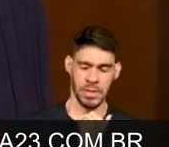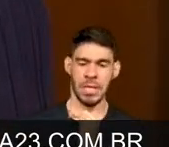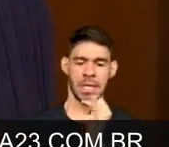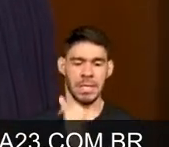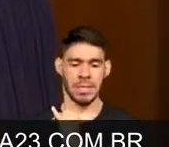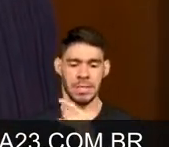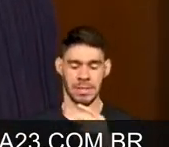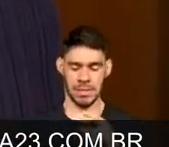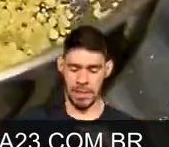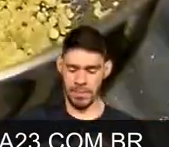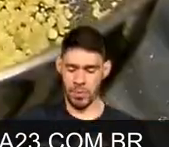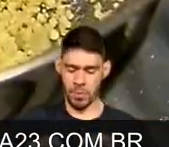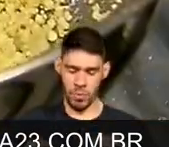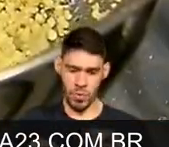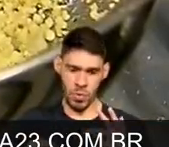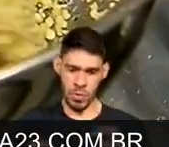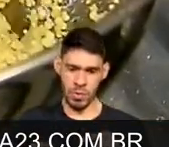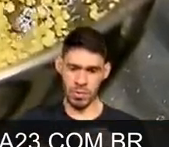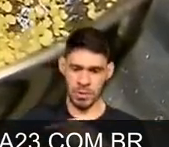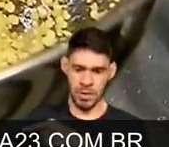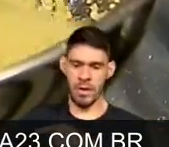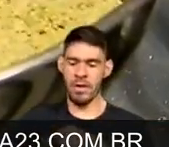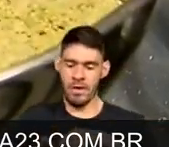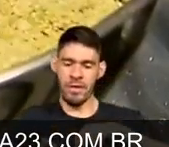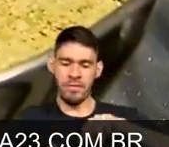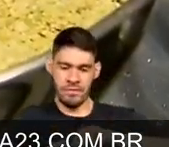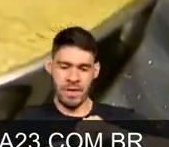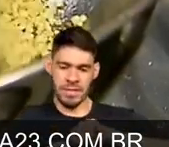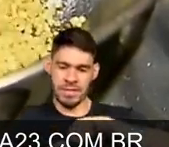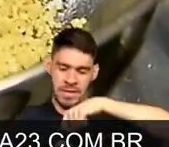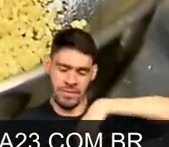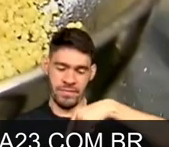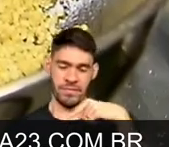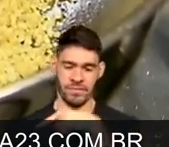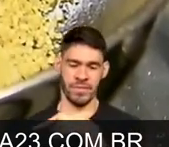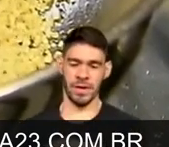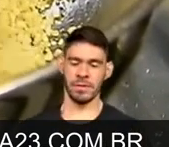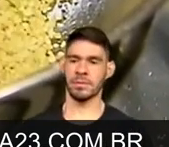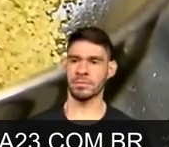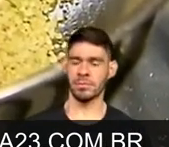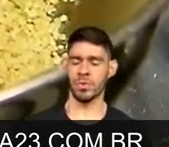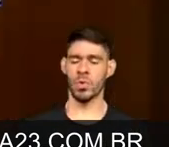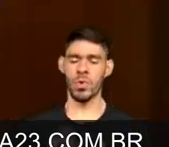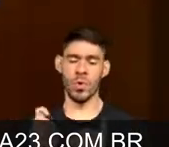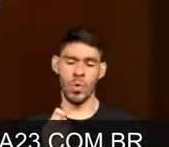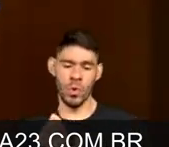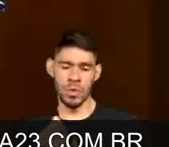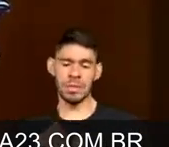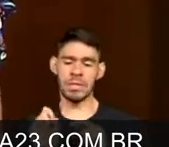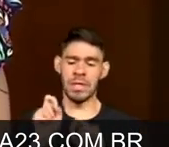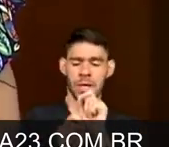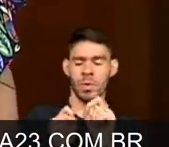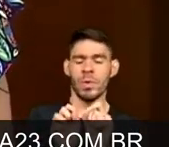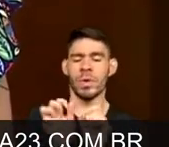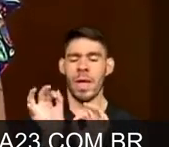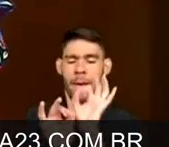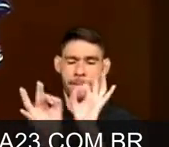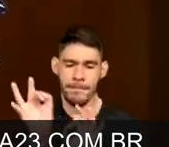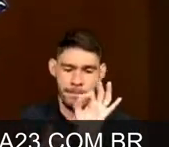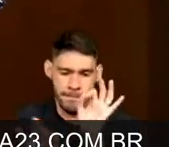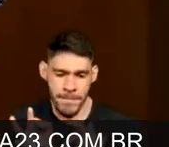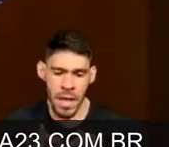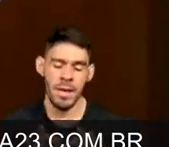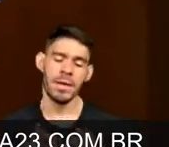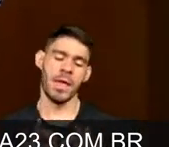como o talo da couve usado para fazer esta farofa. Olha, eu acho que o segredo é o planejamento. Quando a